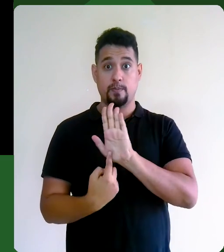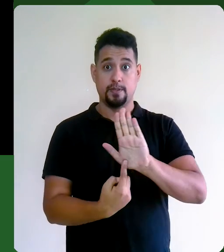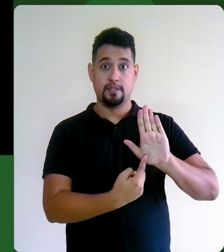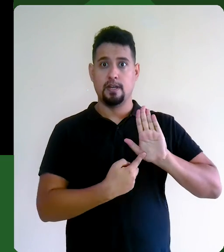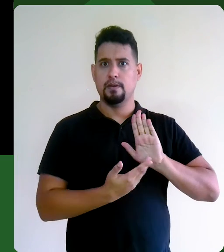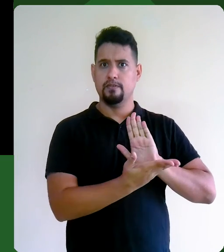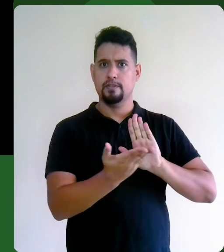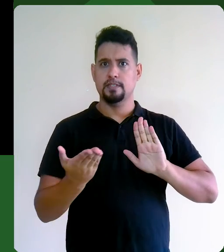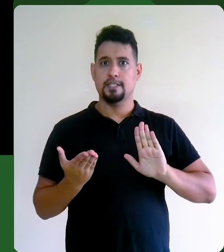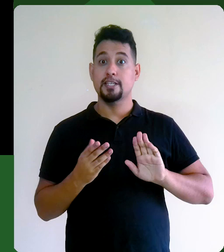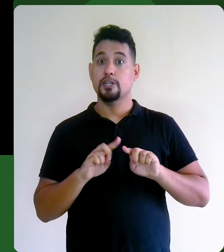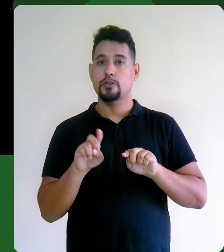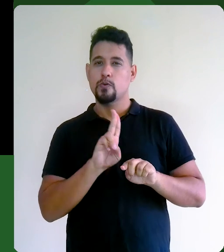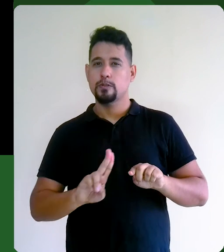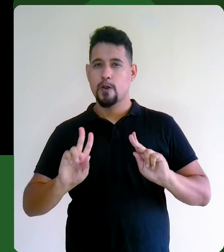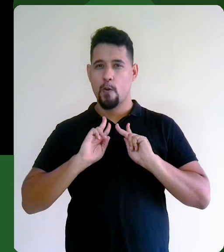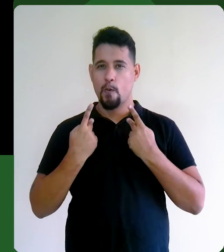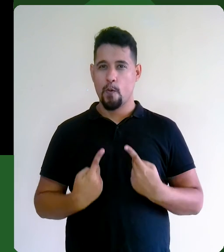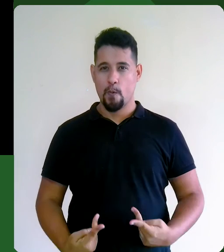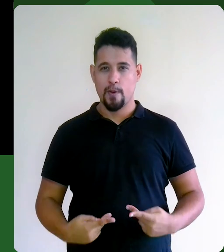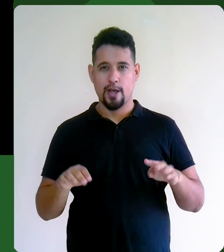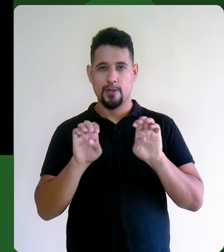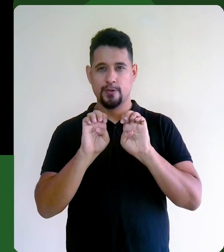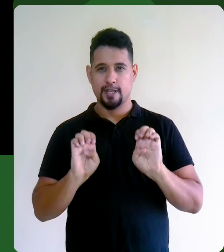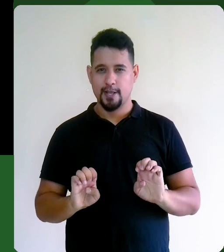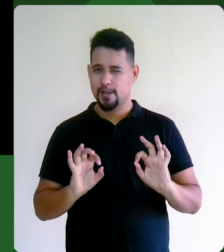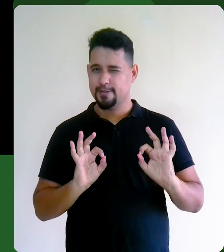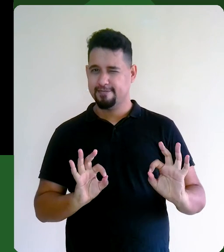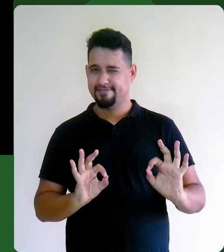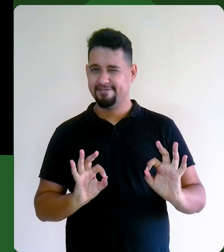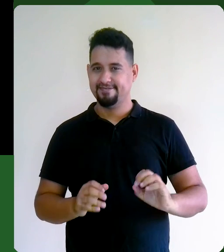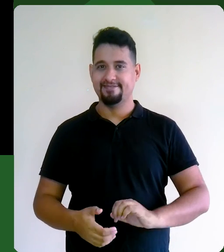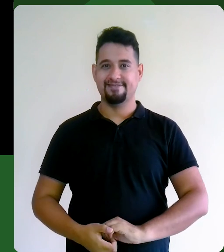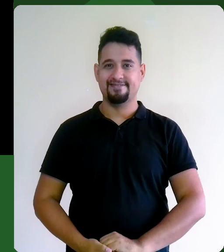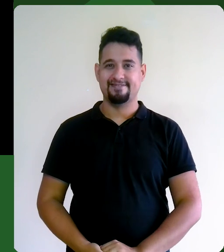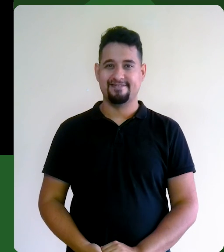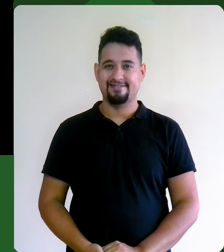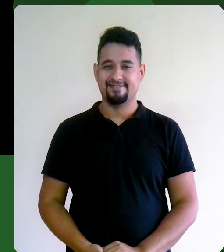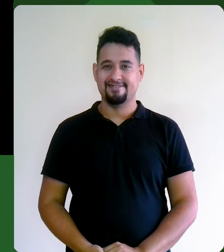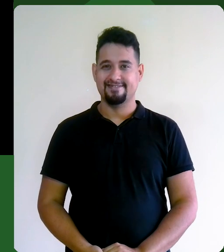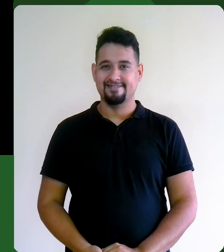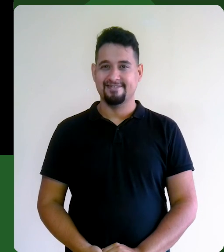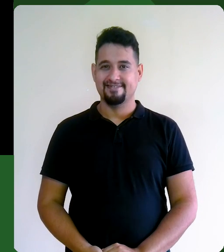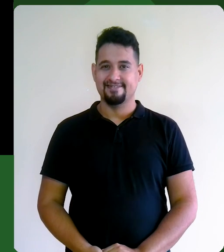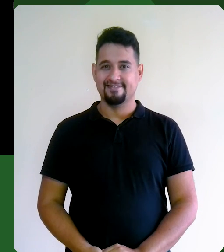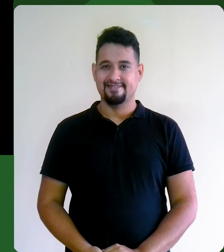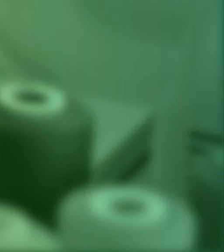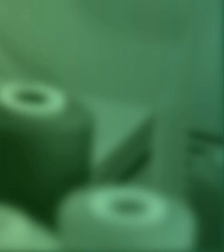Então, agora, o próximo vídeo eu vou passar pra vocês, a gente humanizando, então, esse esqueletinho, certo?